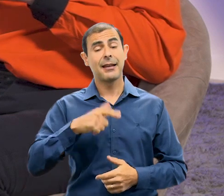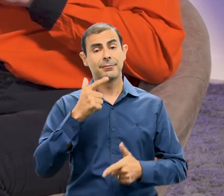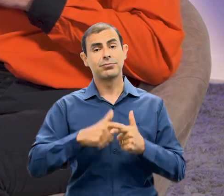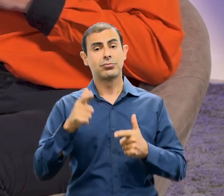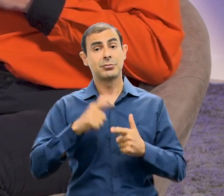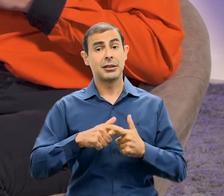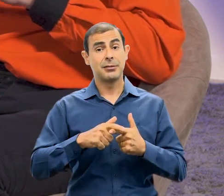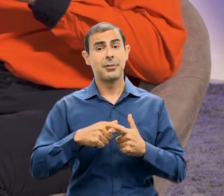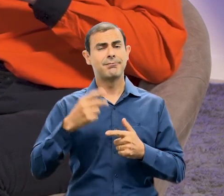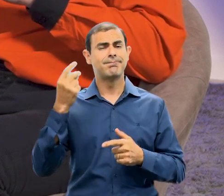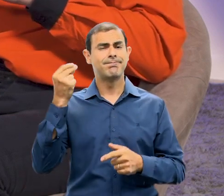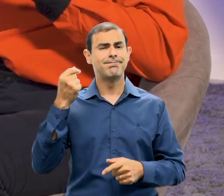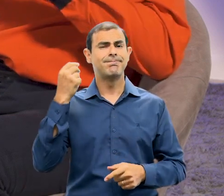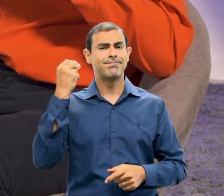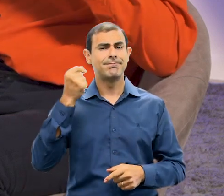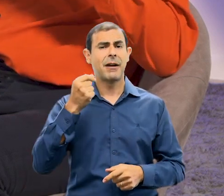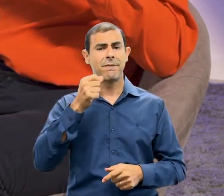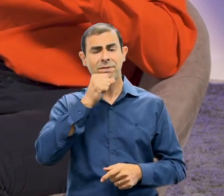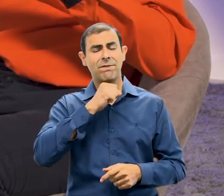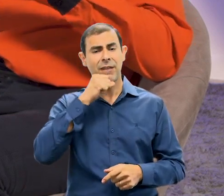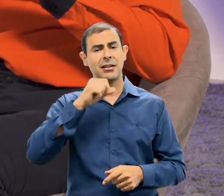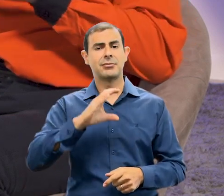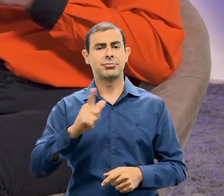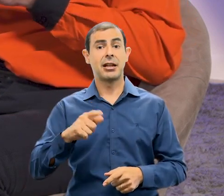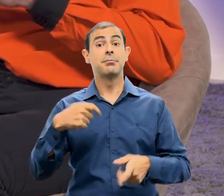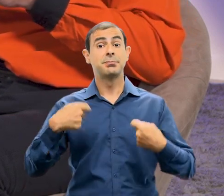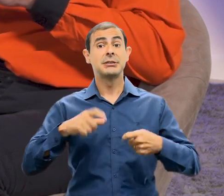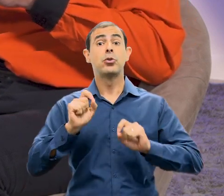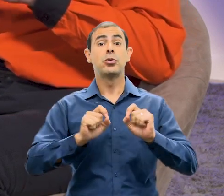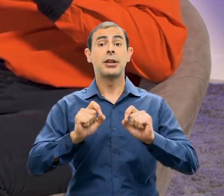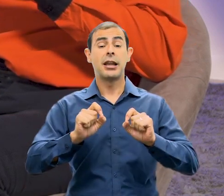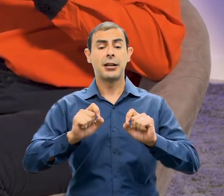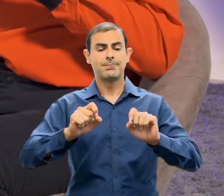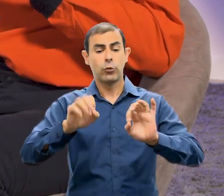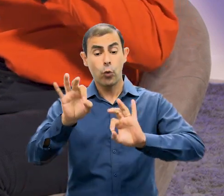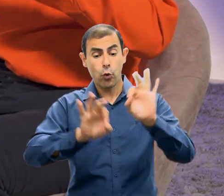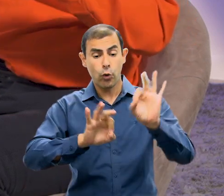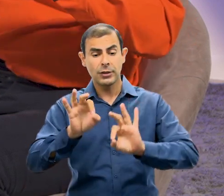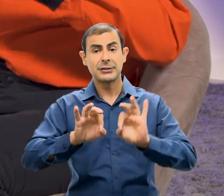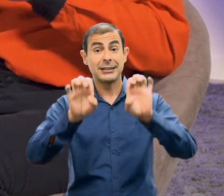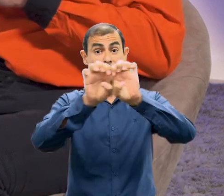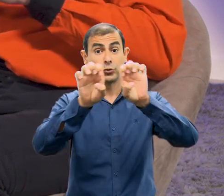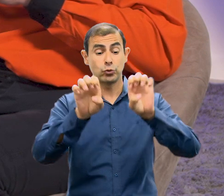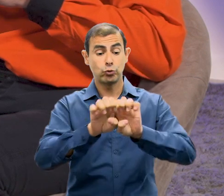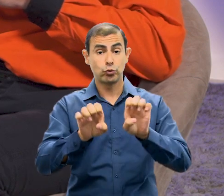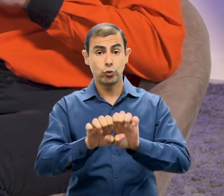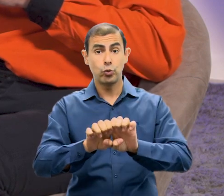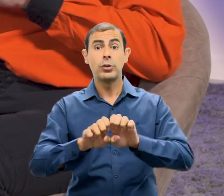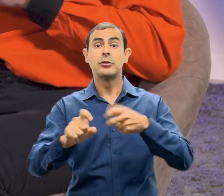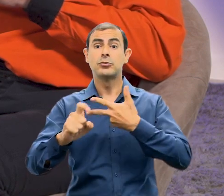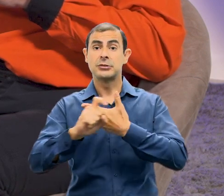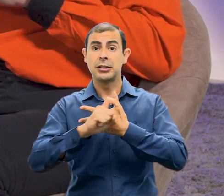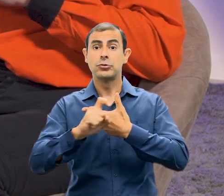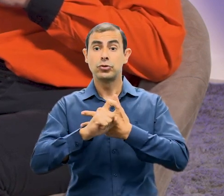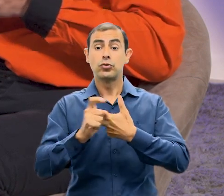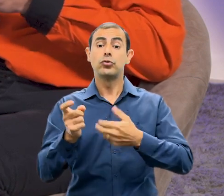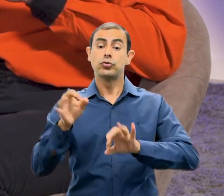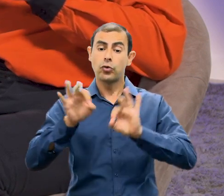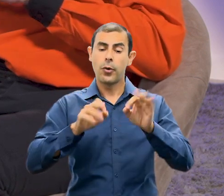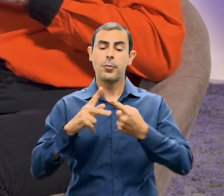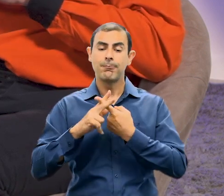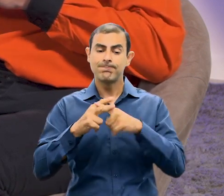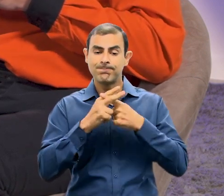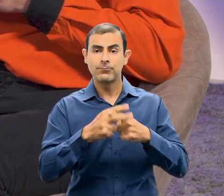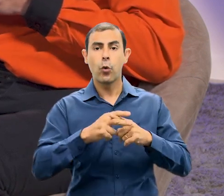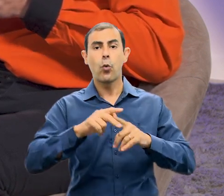Campo Grande. A nossa preocupação é que nós precisamos reestruturar o Executivo para que a gente tenha condição efetivamente de trabalhar as ruas de Campo Grande.